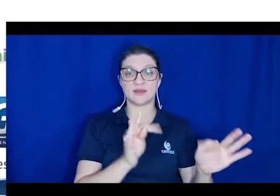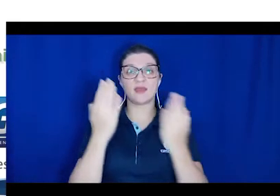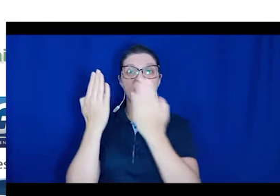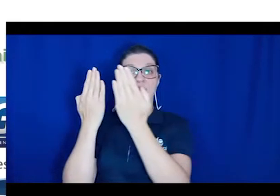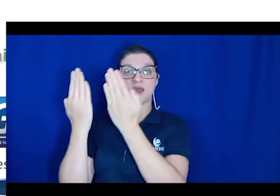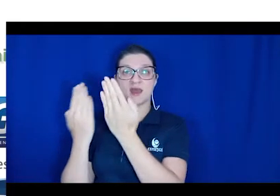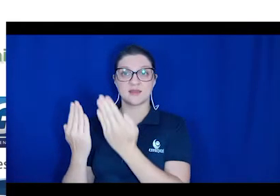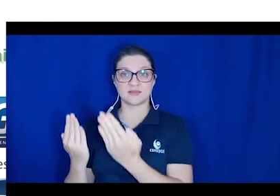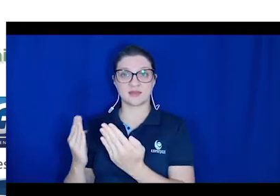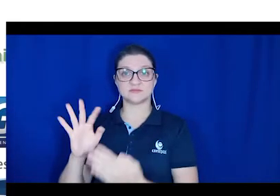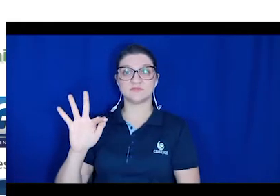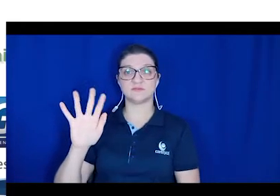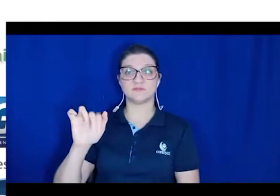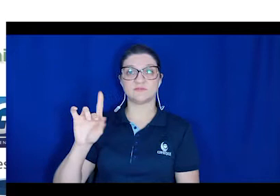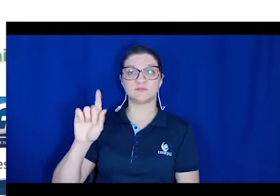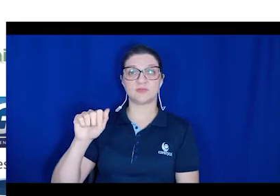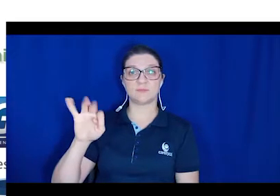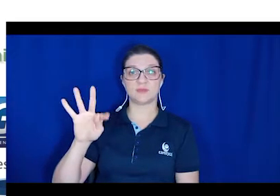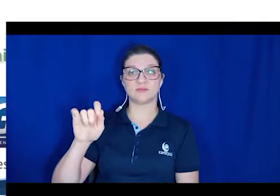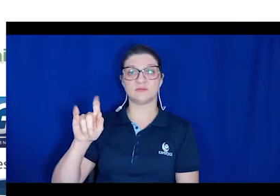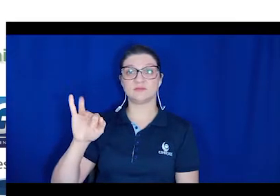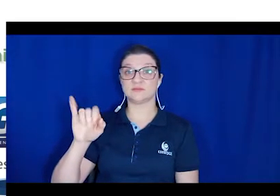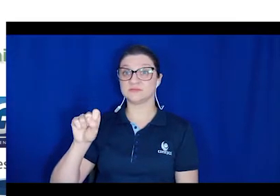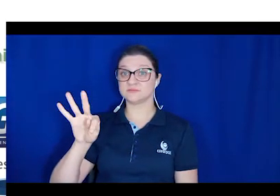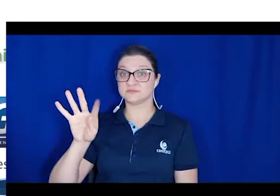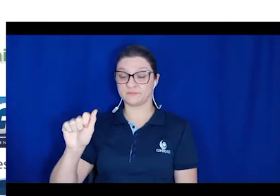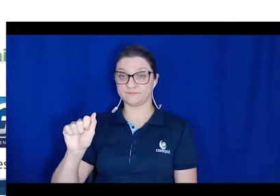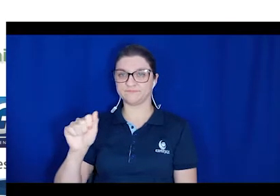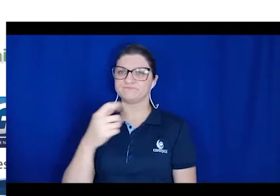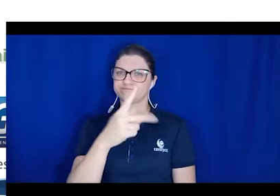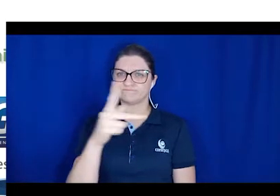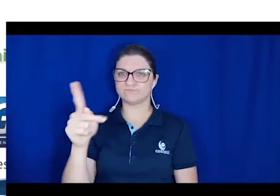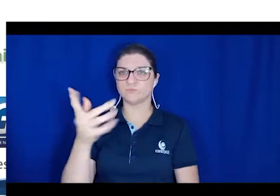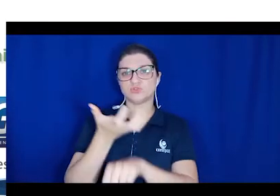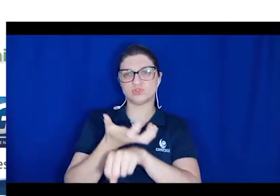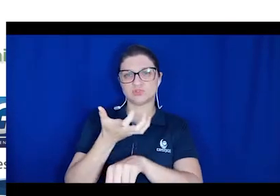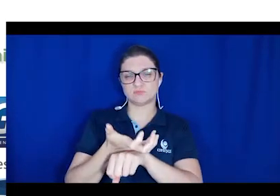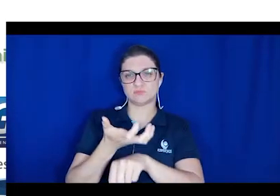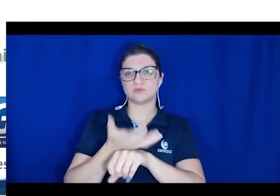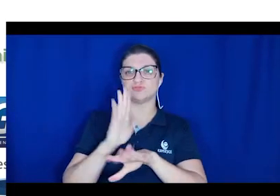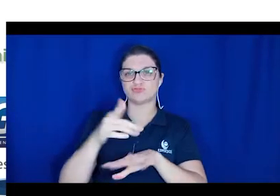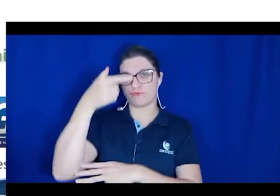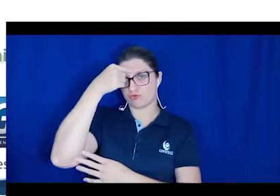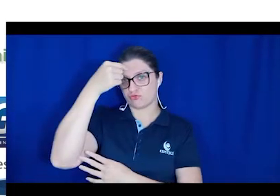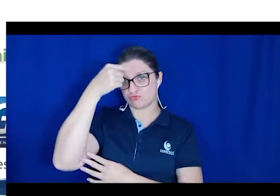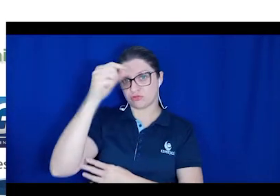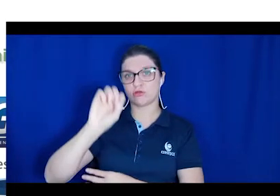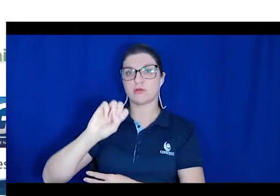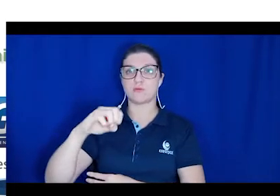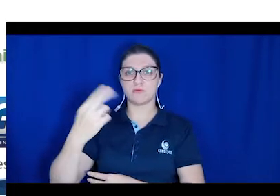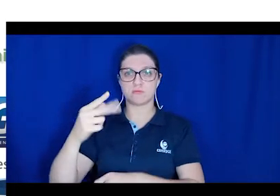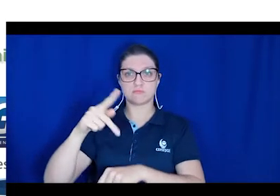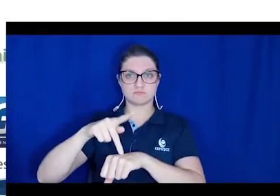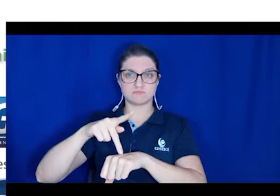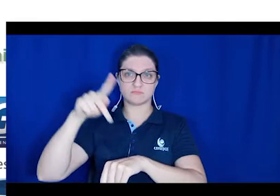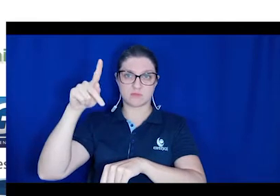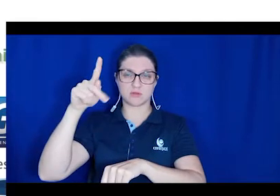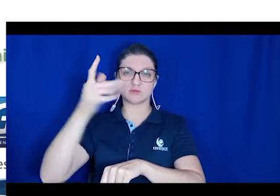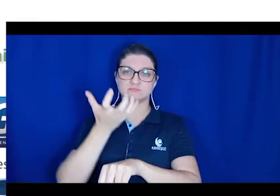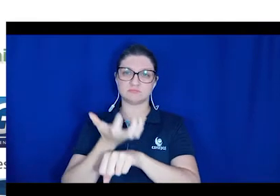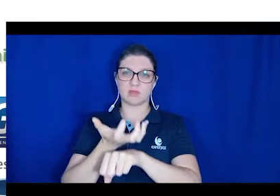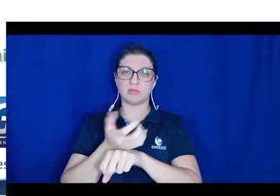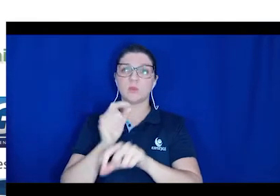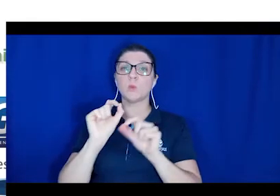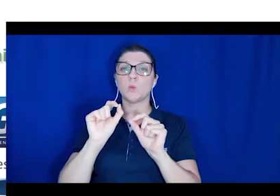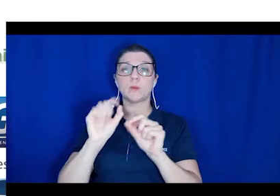fundamentalista. Nas disciplinas dos cursos de vocês, que vocês fizeram na graduação ou na pós-graduação, vocês